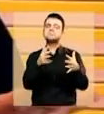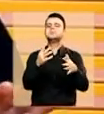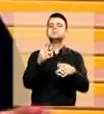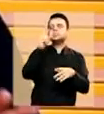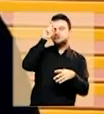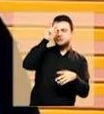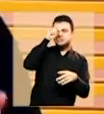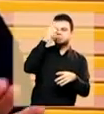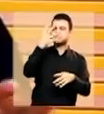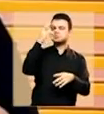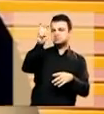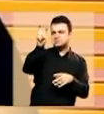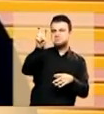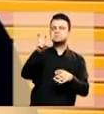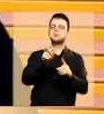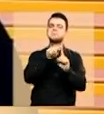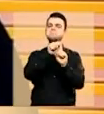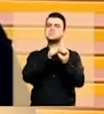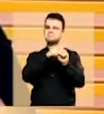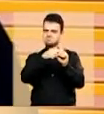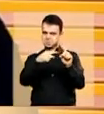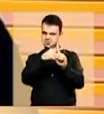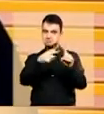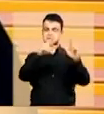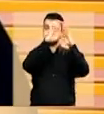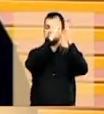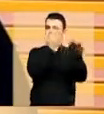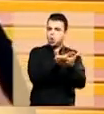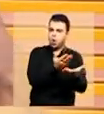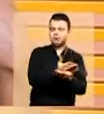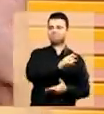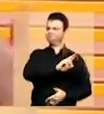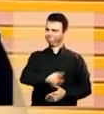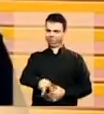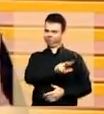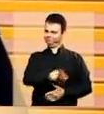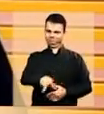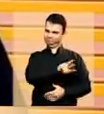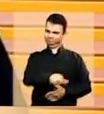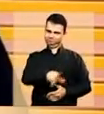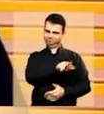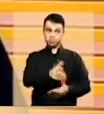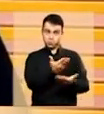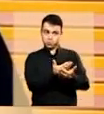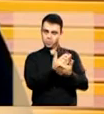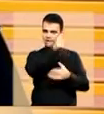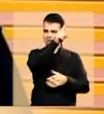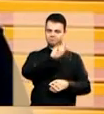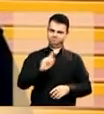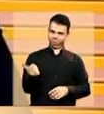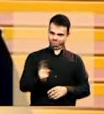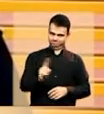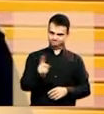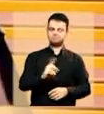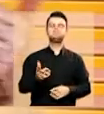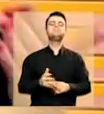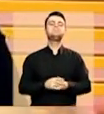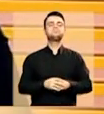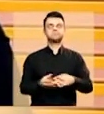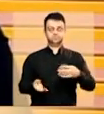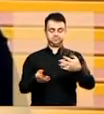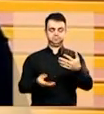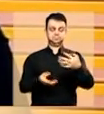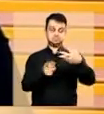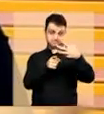meio, Só que isso não envolve escola, nem no curta duração e nem nos Novas Gerações. O Novas Gerações já são